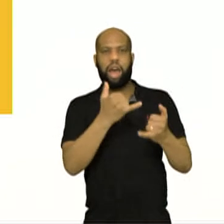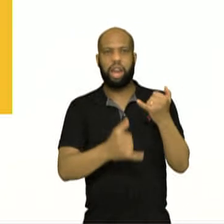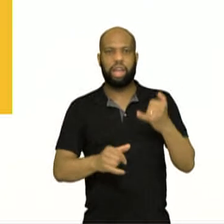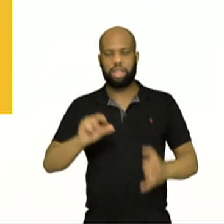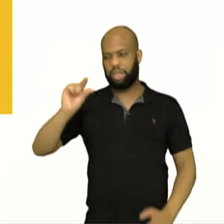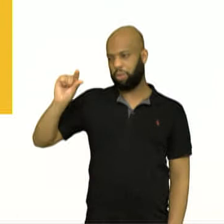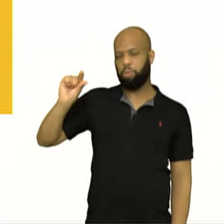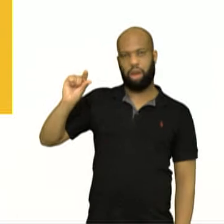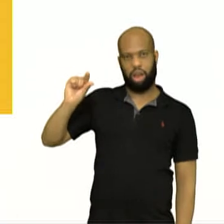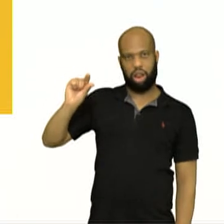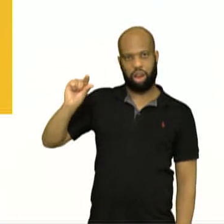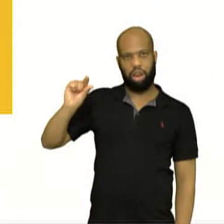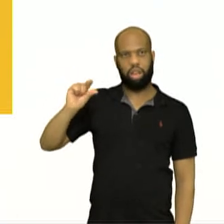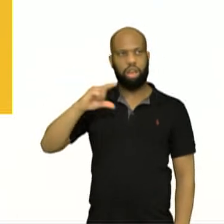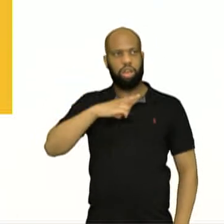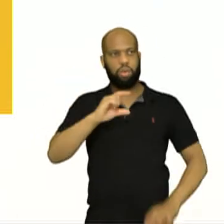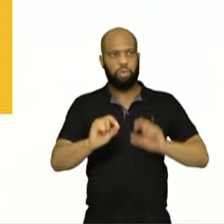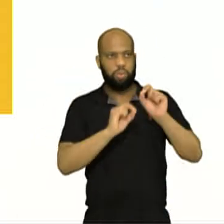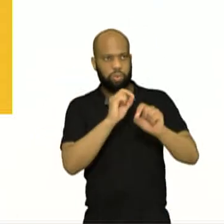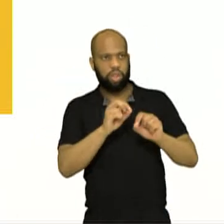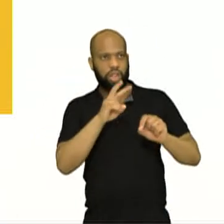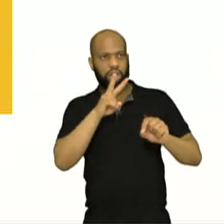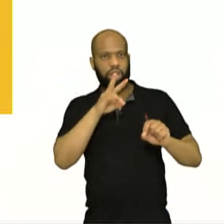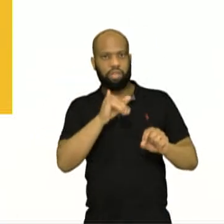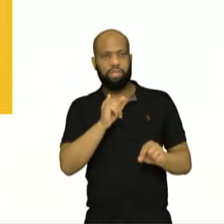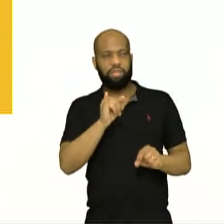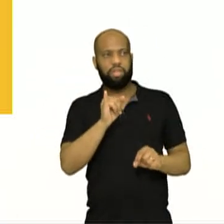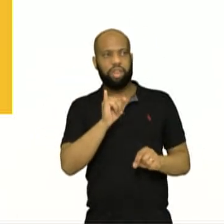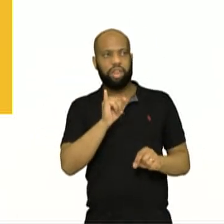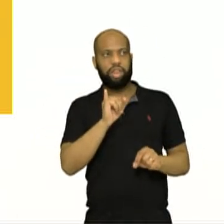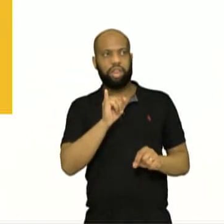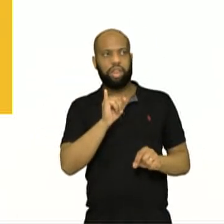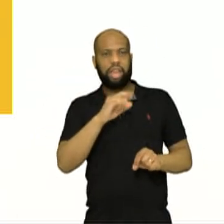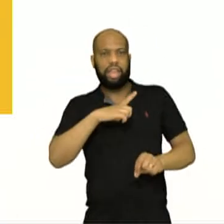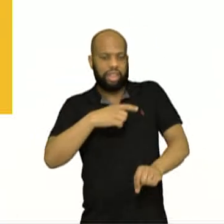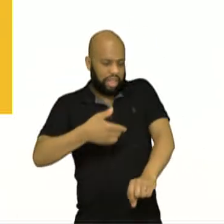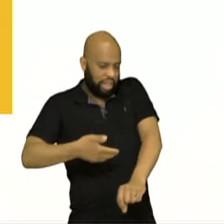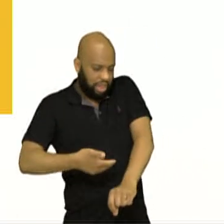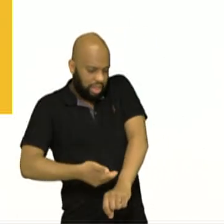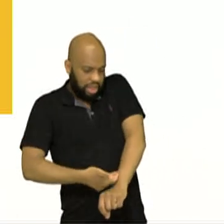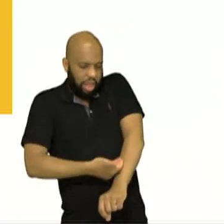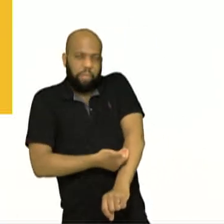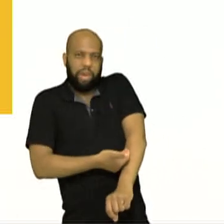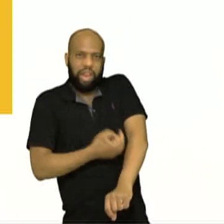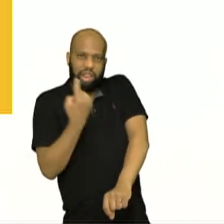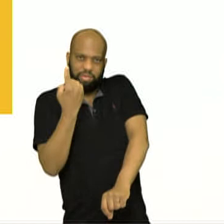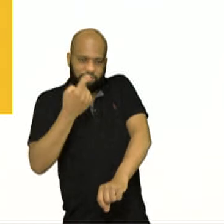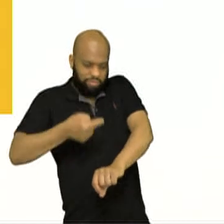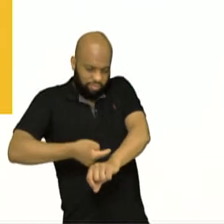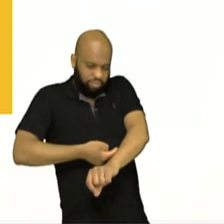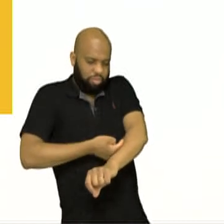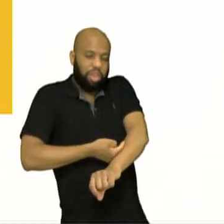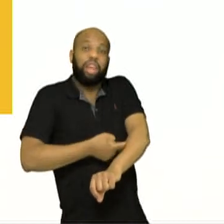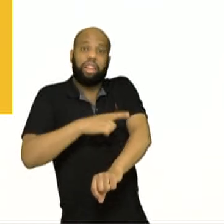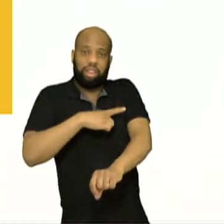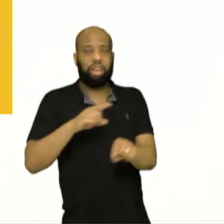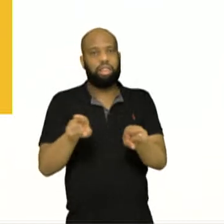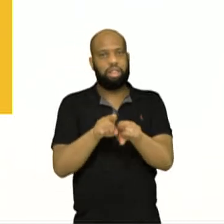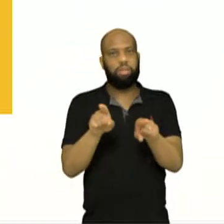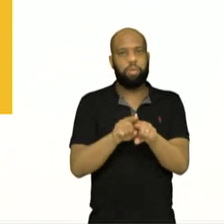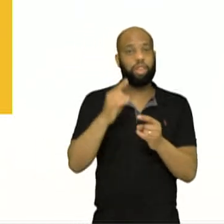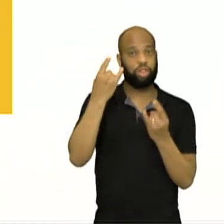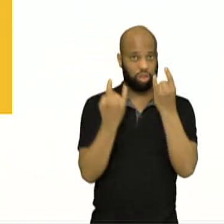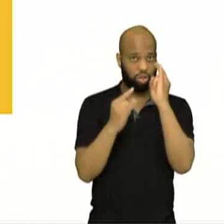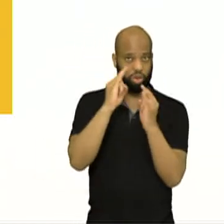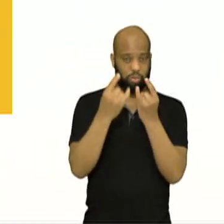né? Vazadinho. E que ela é aplicada sob a pele, ou seja, abaixo da pele, contendo progestina, qual é liberada na